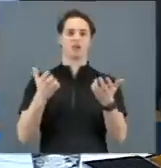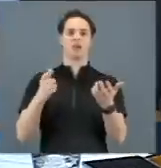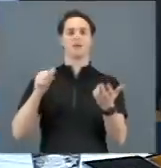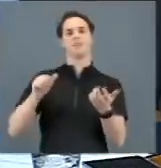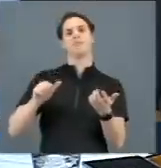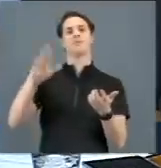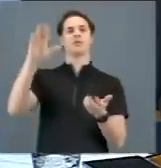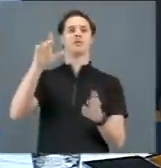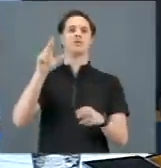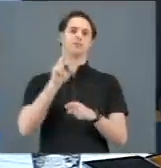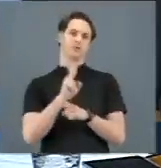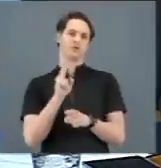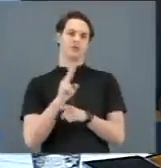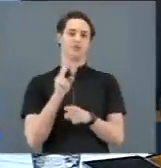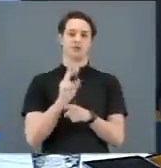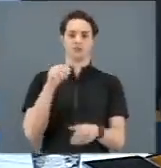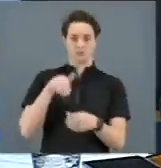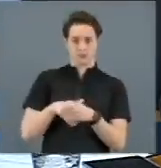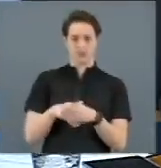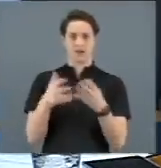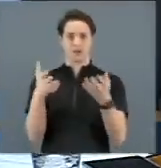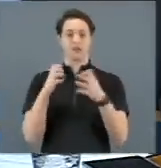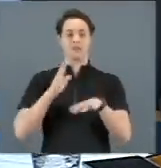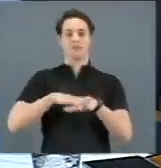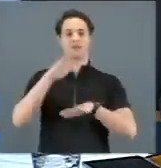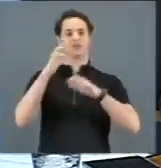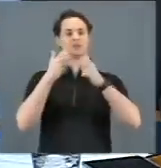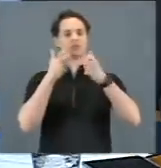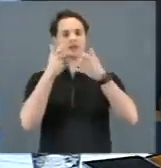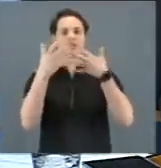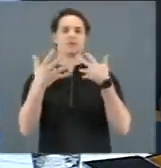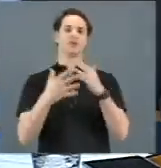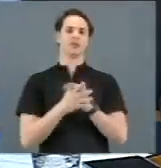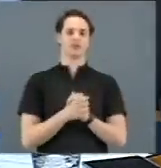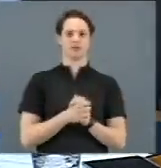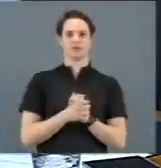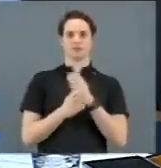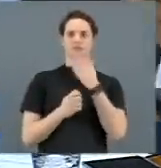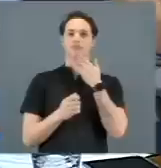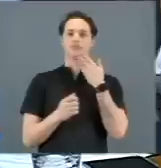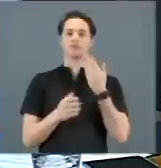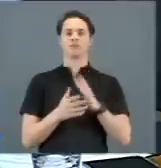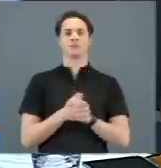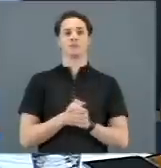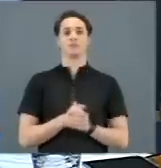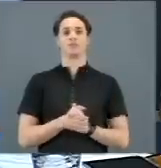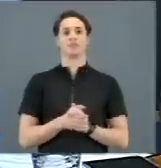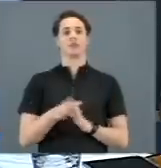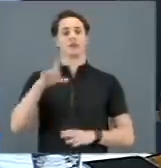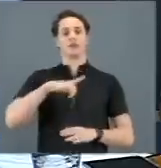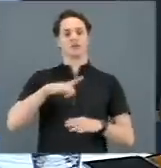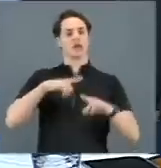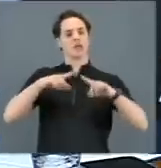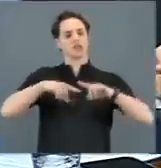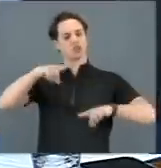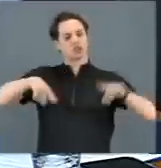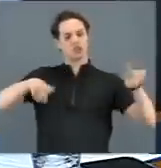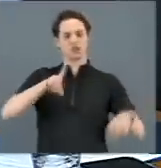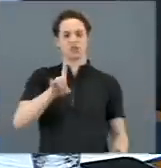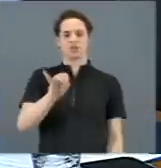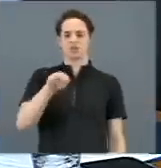proteção nas eleições, mais transparência nas eleições. E a dinâmica dos fatos como foram acontecendo, aí